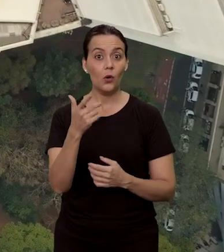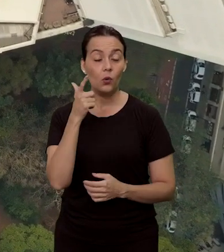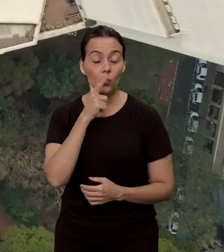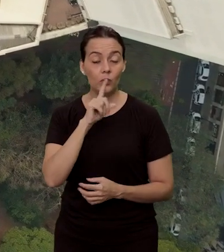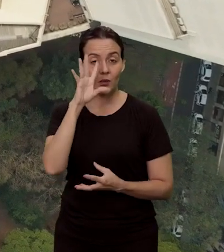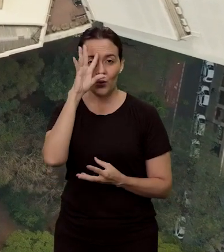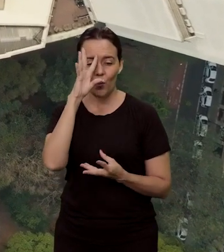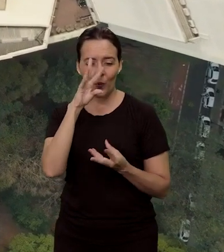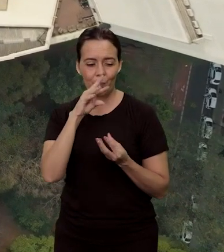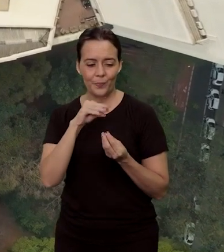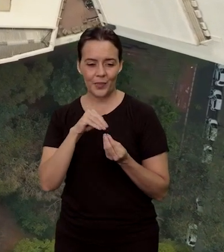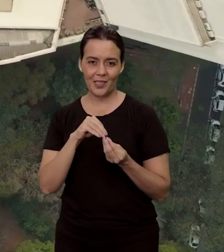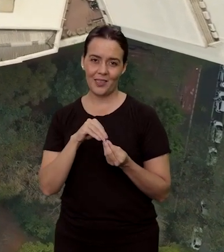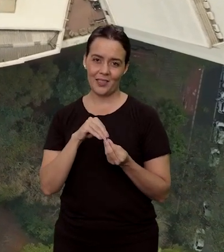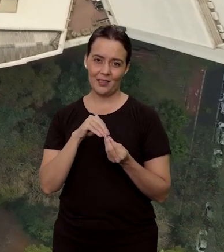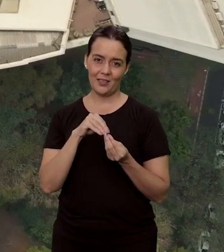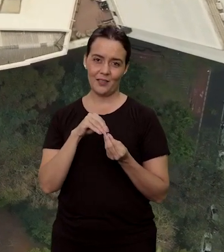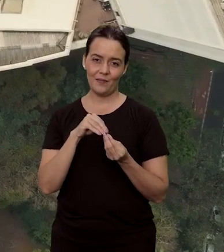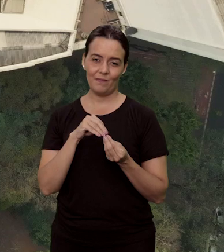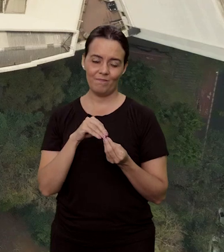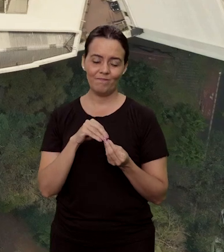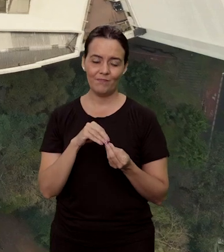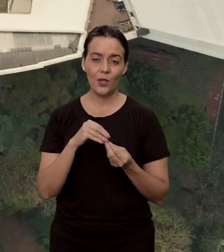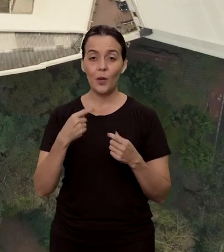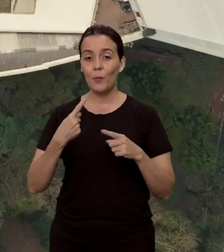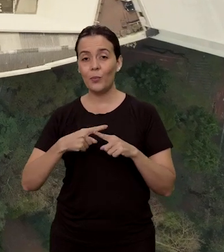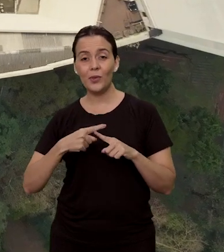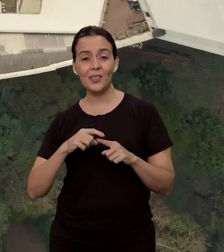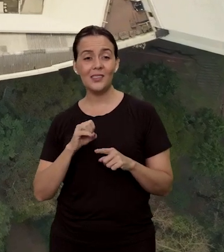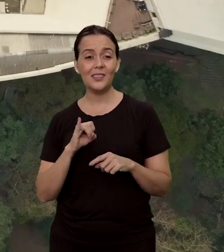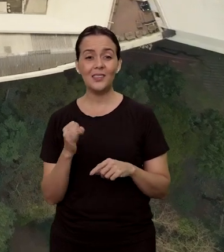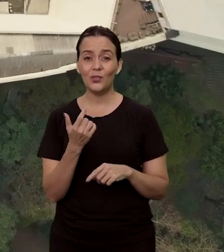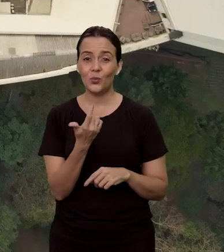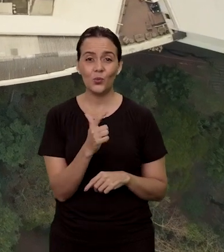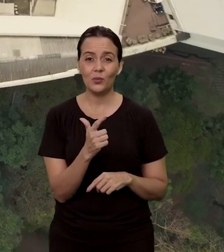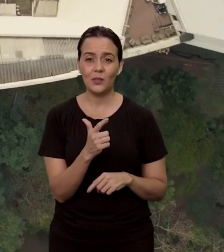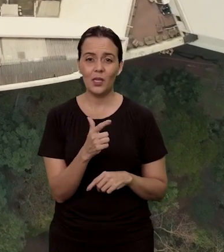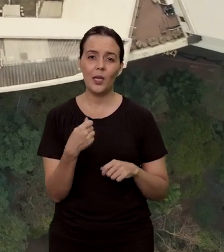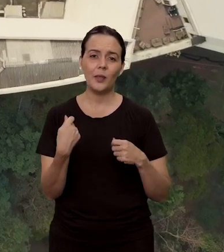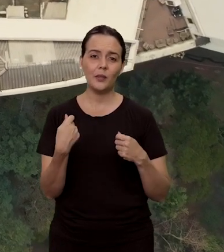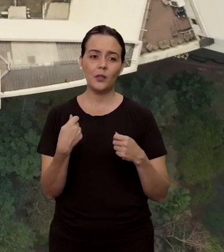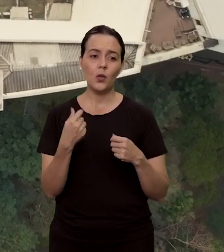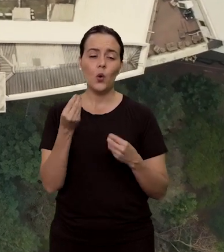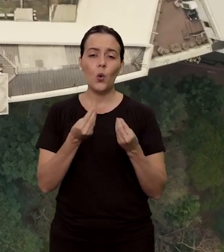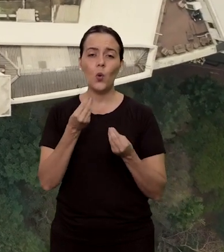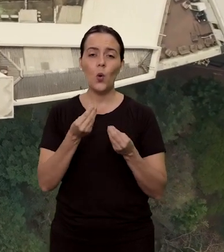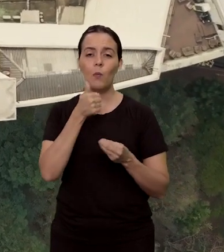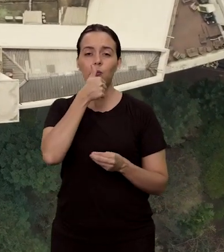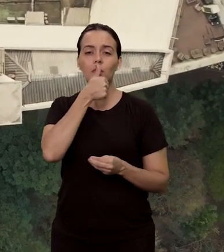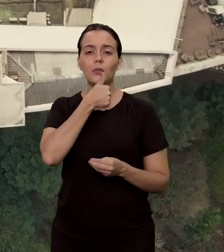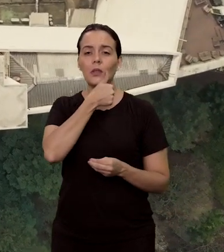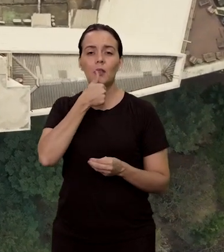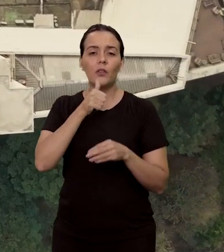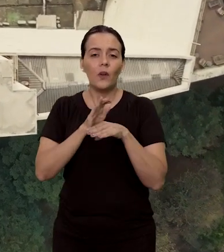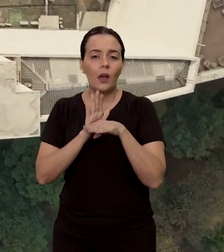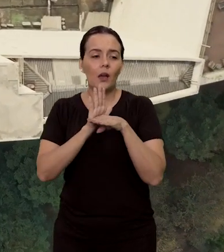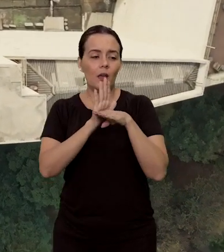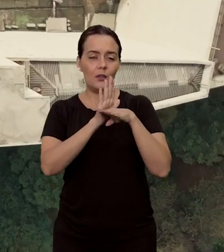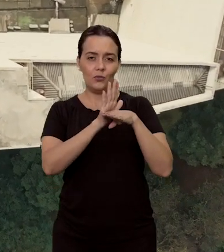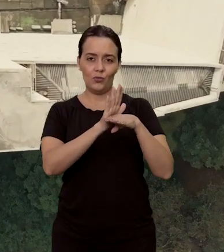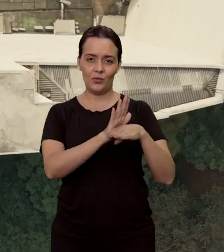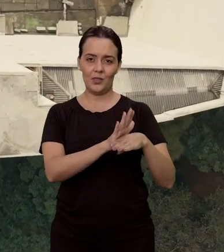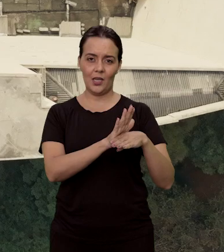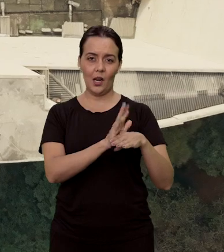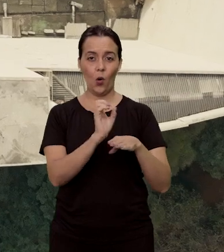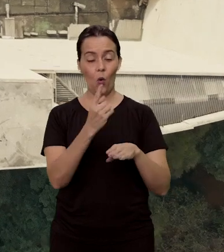de si mesmo, porque senão você não vai conseguir fazer o sacrifício que é necessário para sair dessa